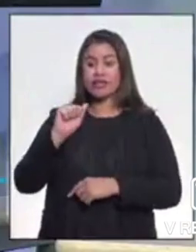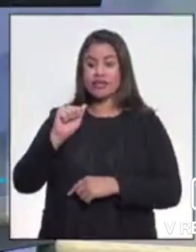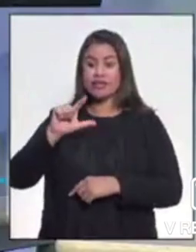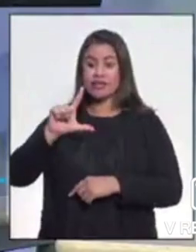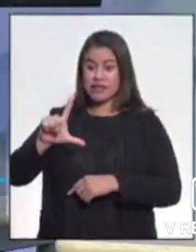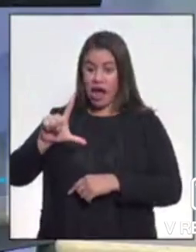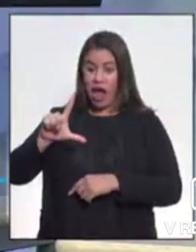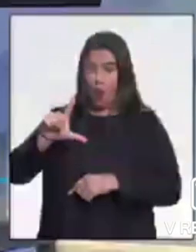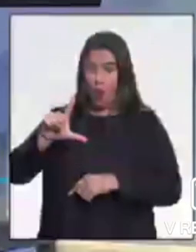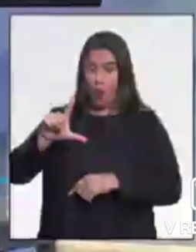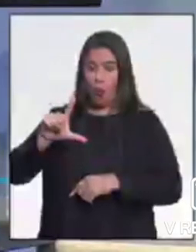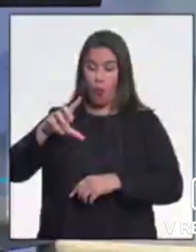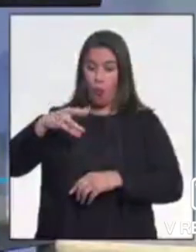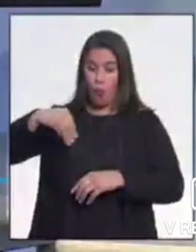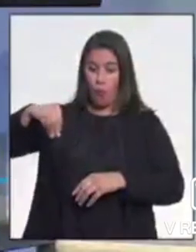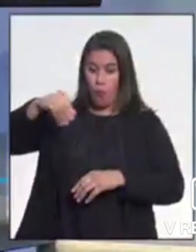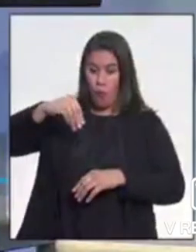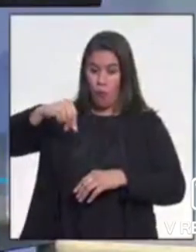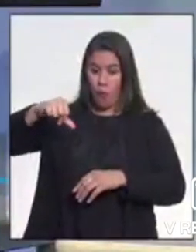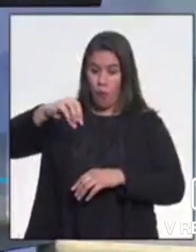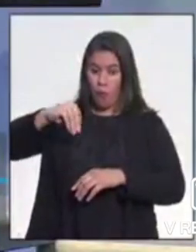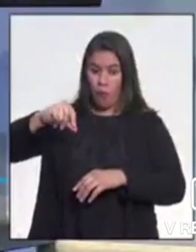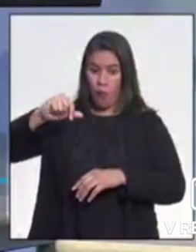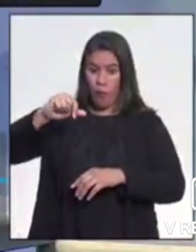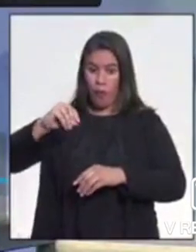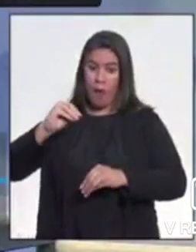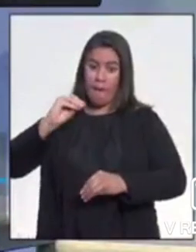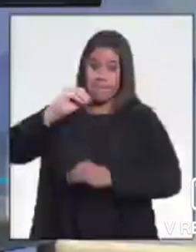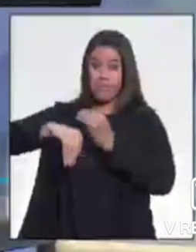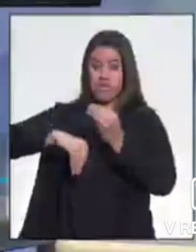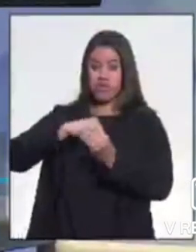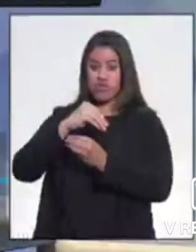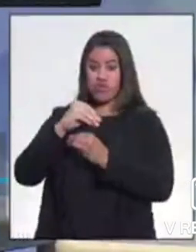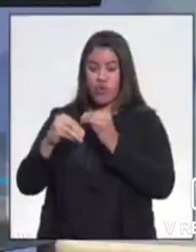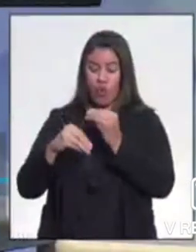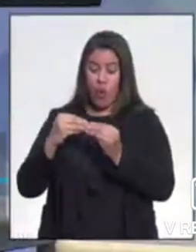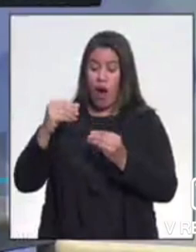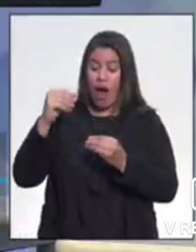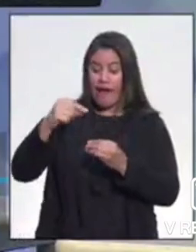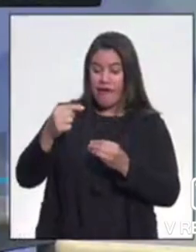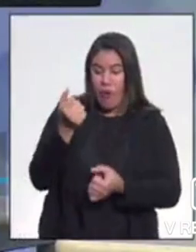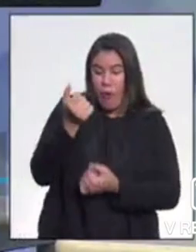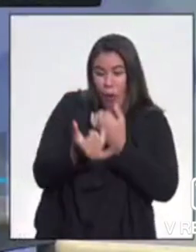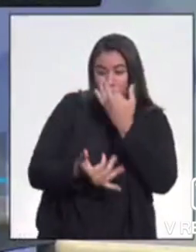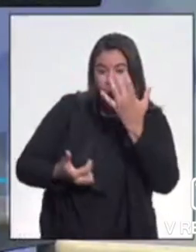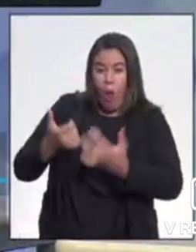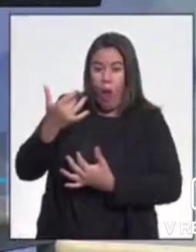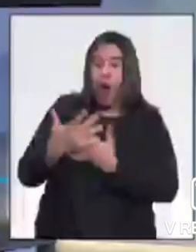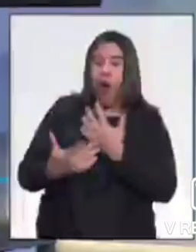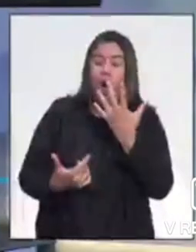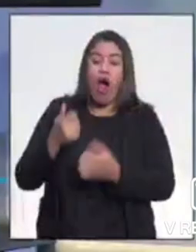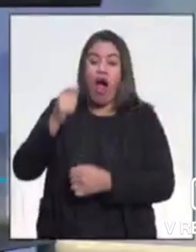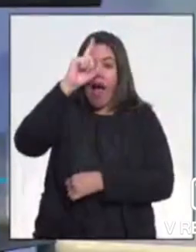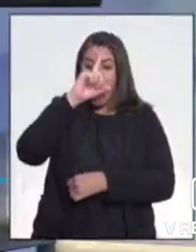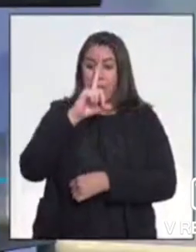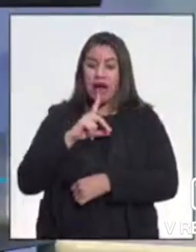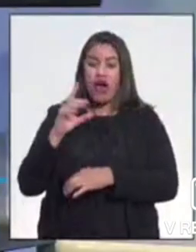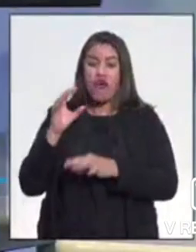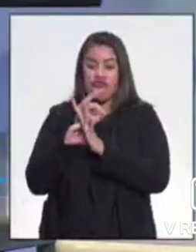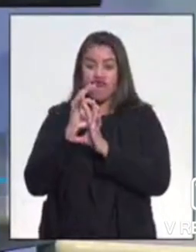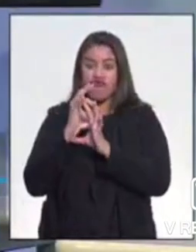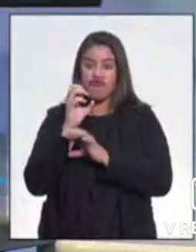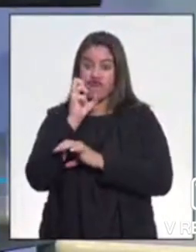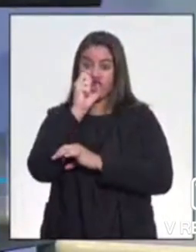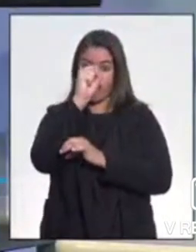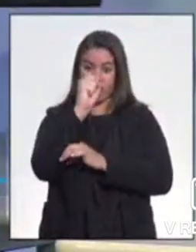bife, que ele foi excitado pela chama, fornecendo aquela cor mais amarela. Perfeito?